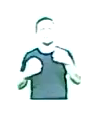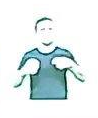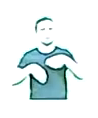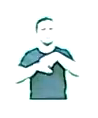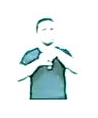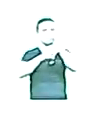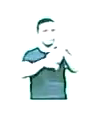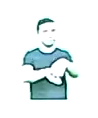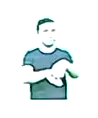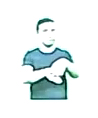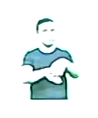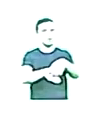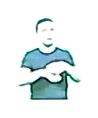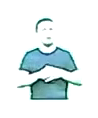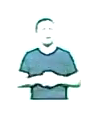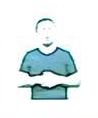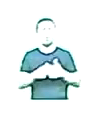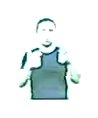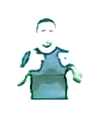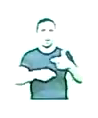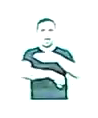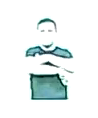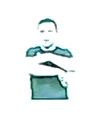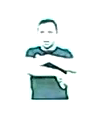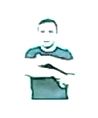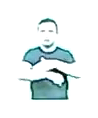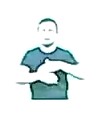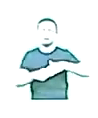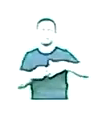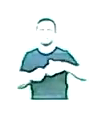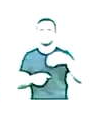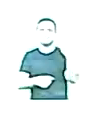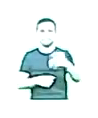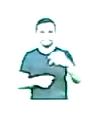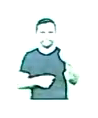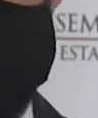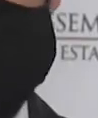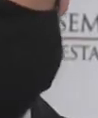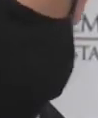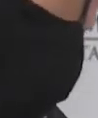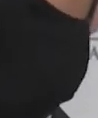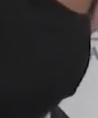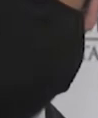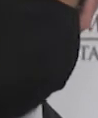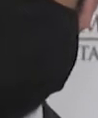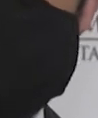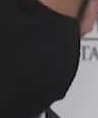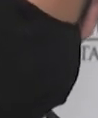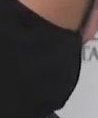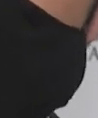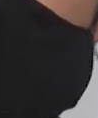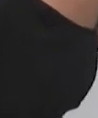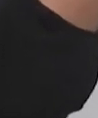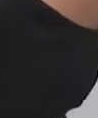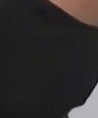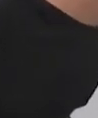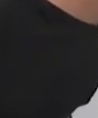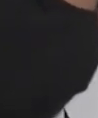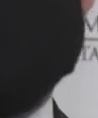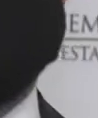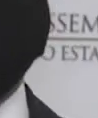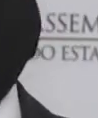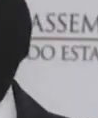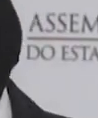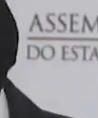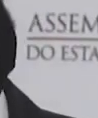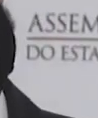das escolas públicas estaduais de acordo com o clima de cada região. Por exemplo, o litoral é diferente do